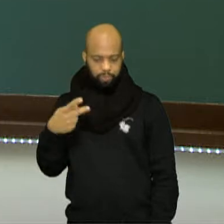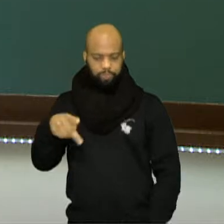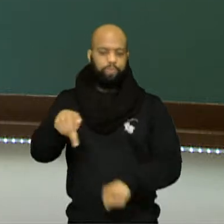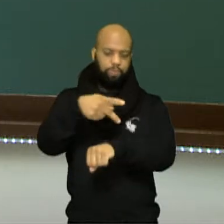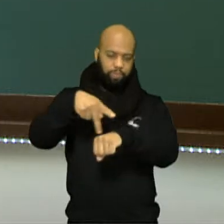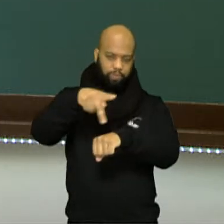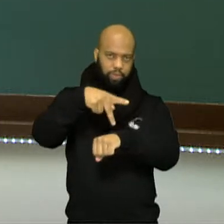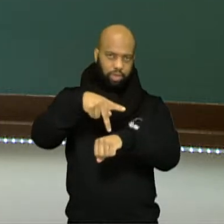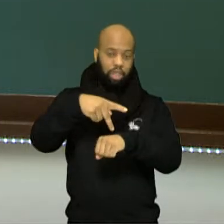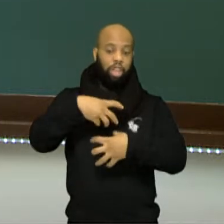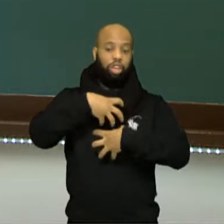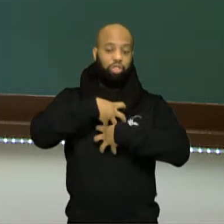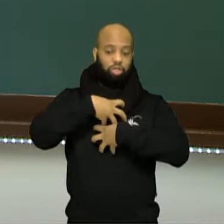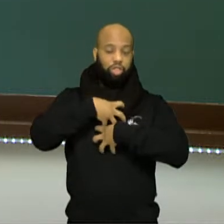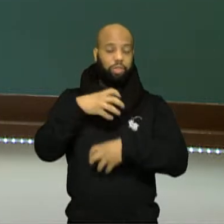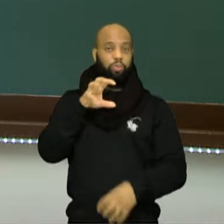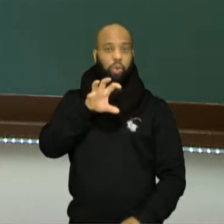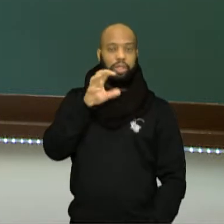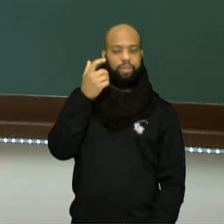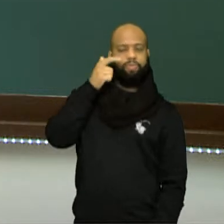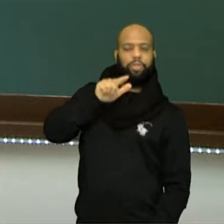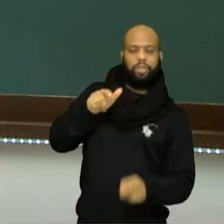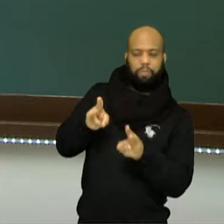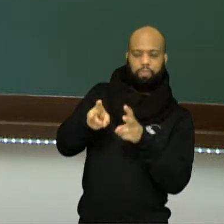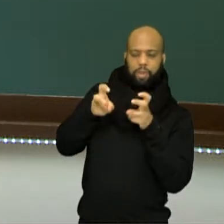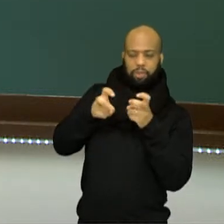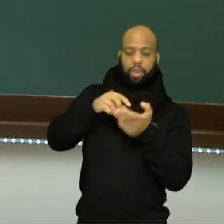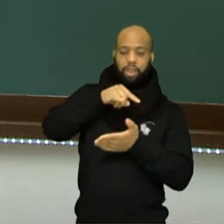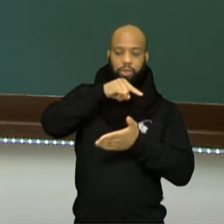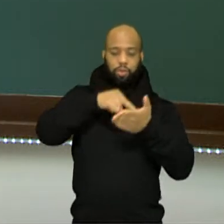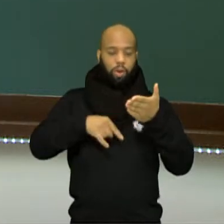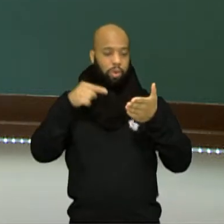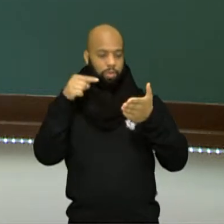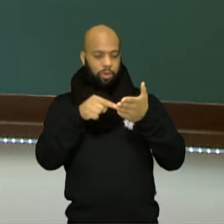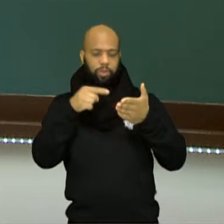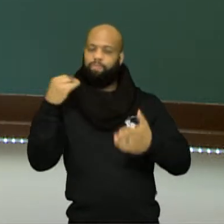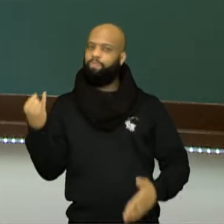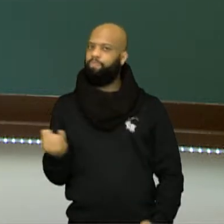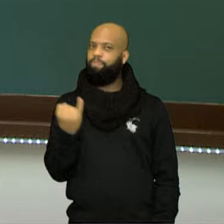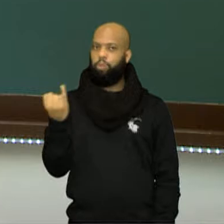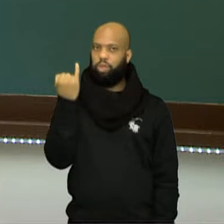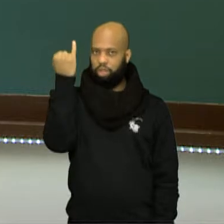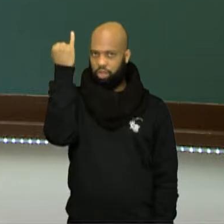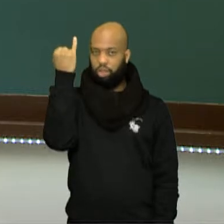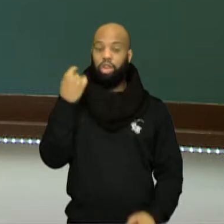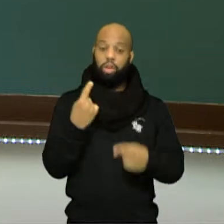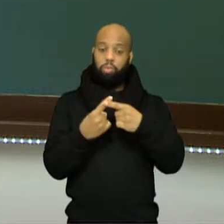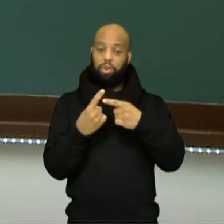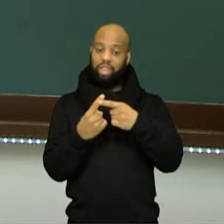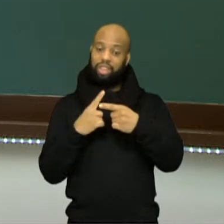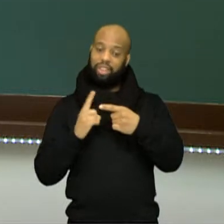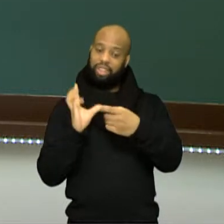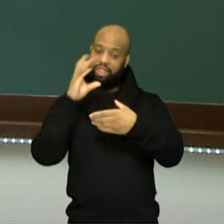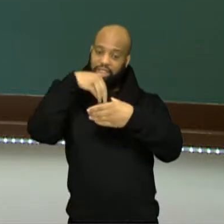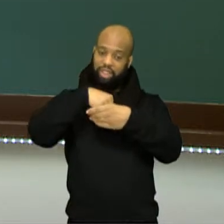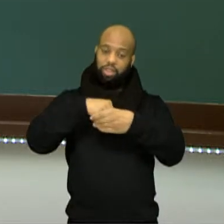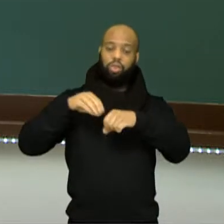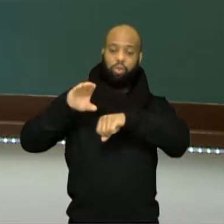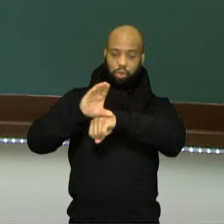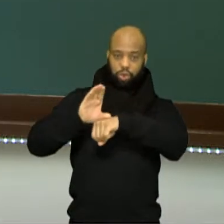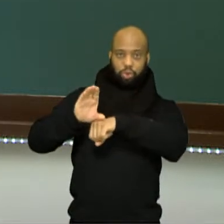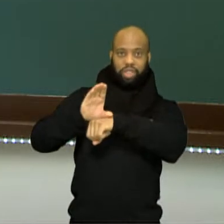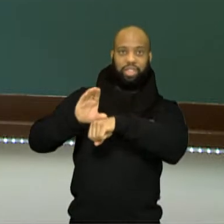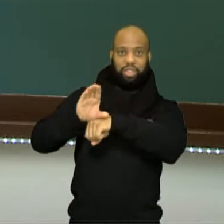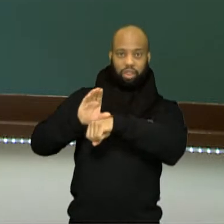Então já dá para a gente perceber como esse documento é fundamental. É nesse documento, é na Constituição